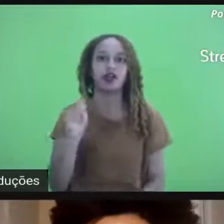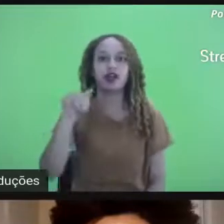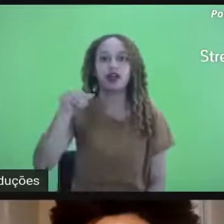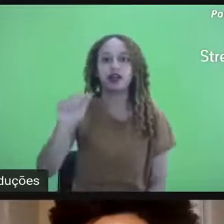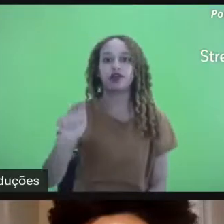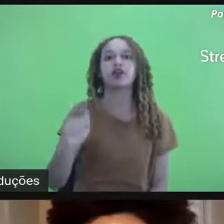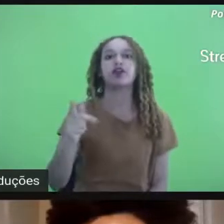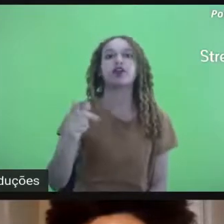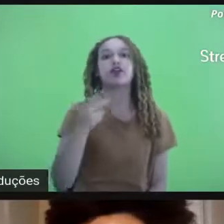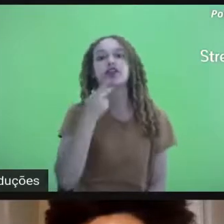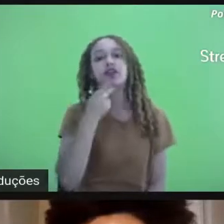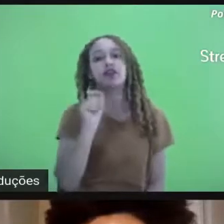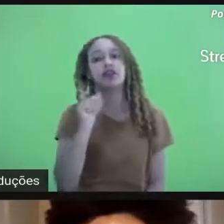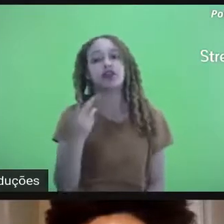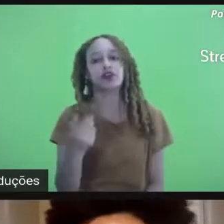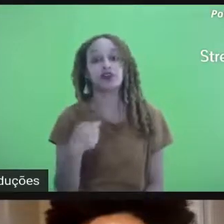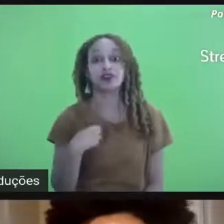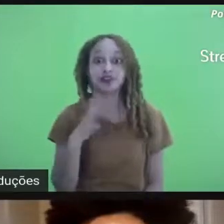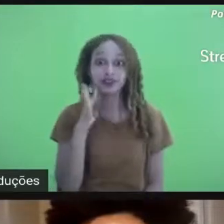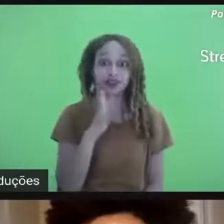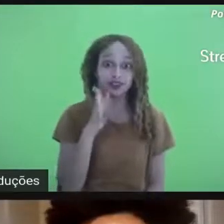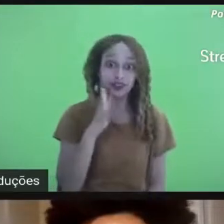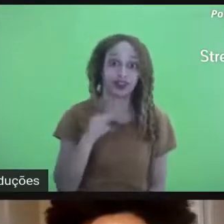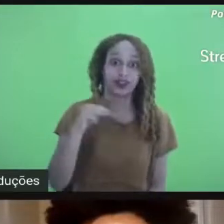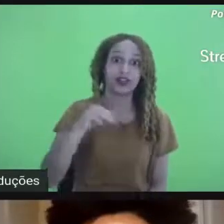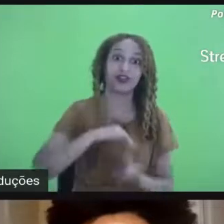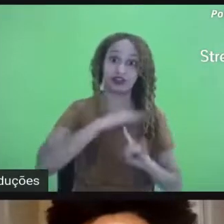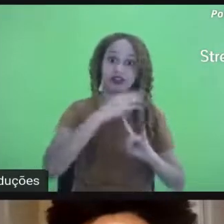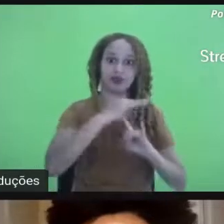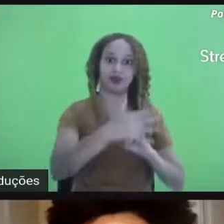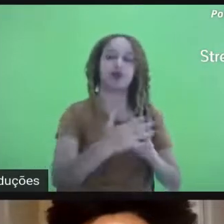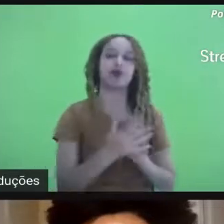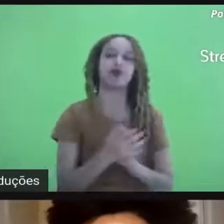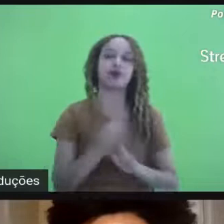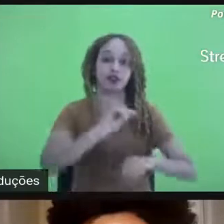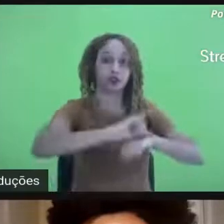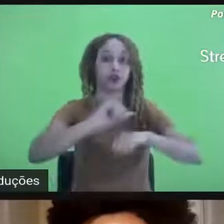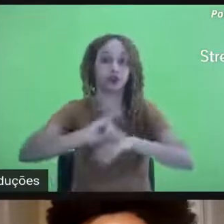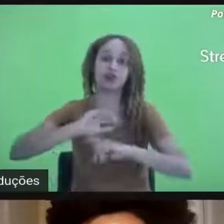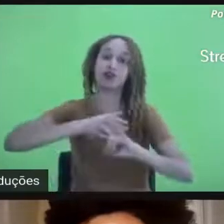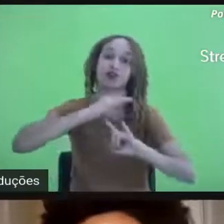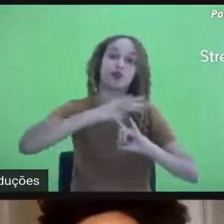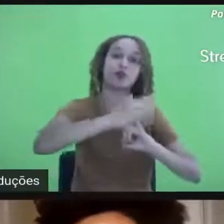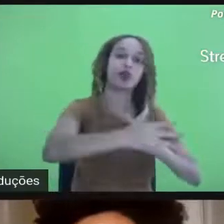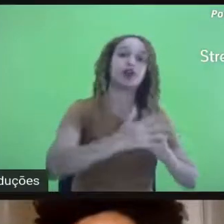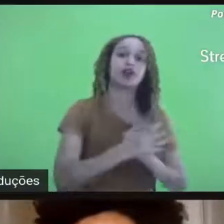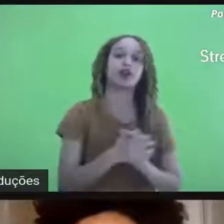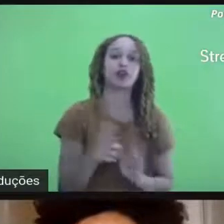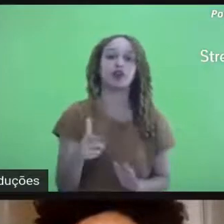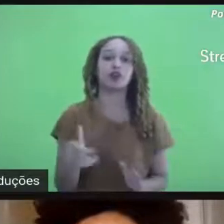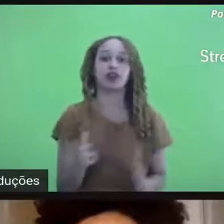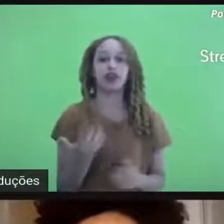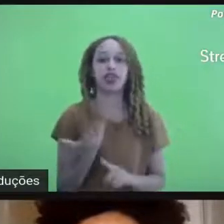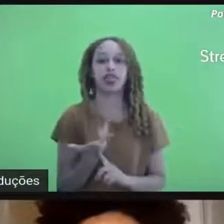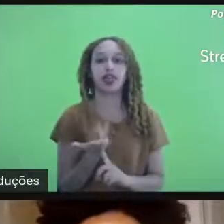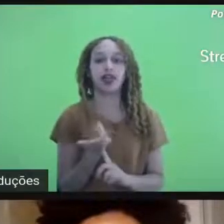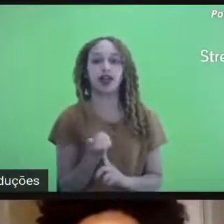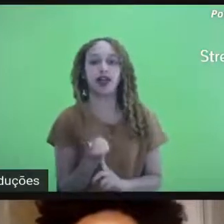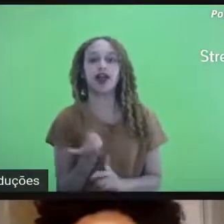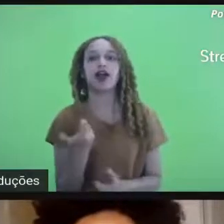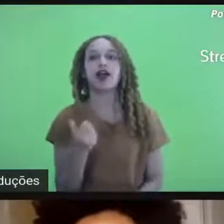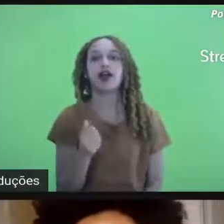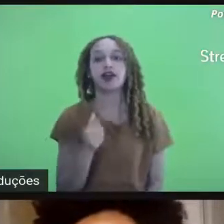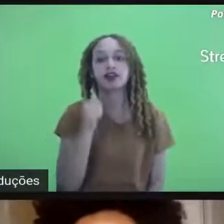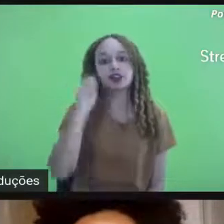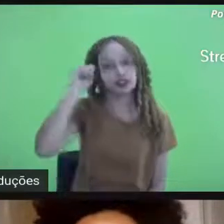né, que uma coisa que eu achei muito legal no mar, na exposição do mar, é que não tem arte negra, arte indígena, arte, não